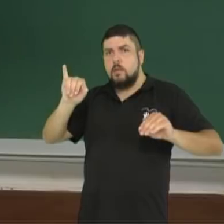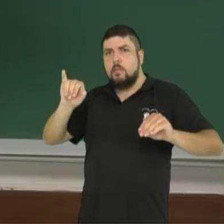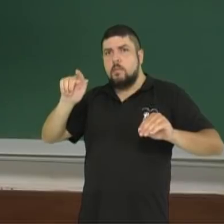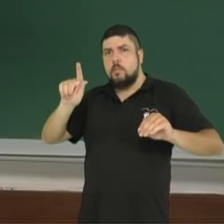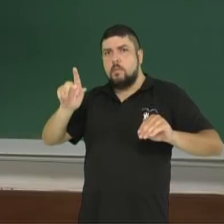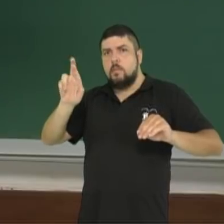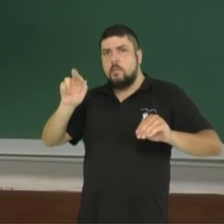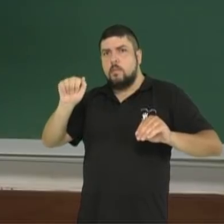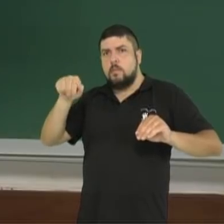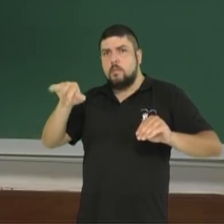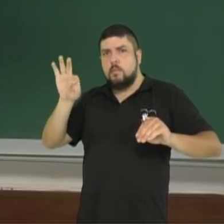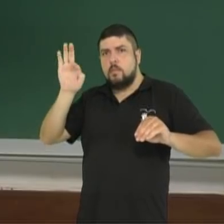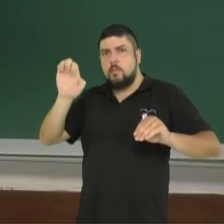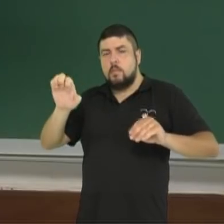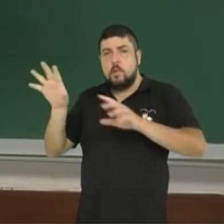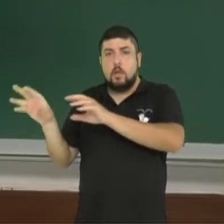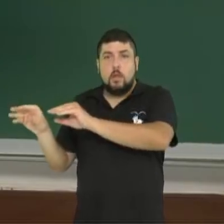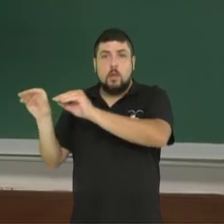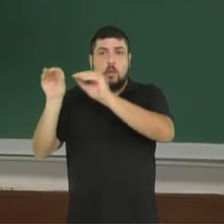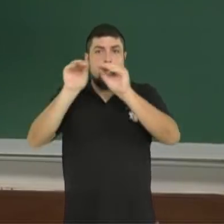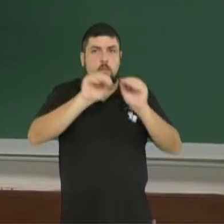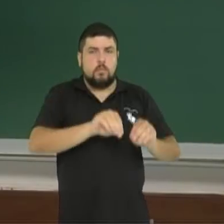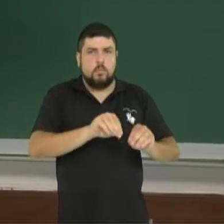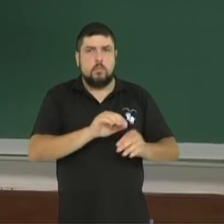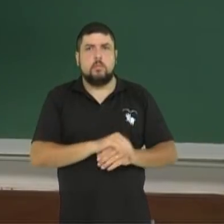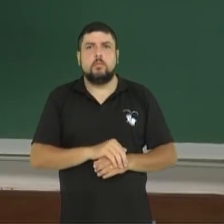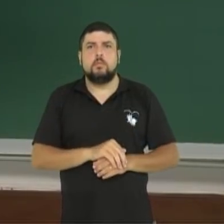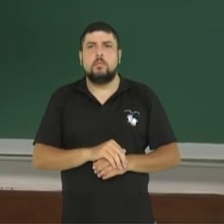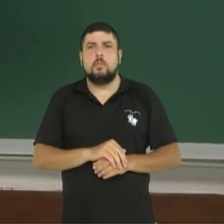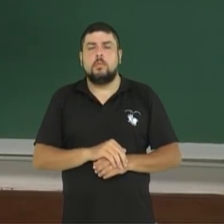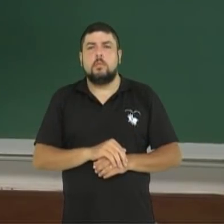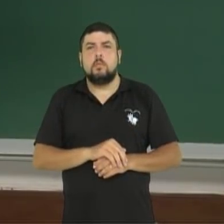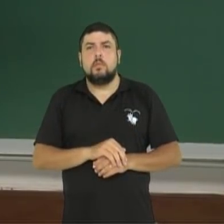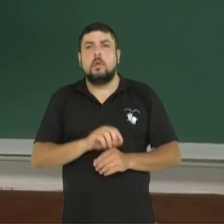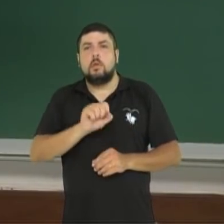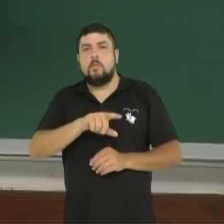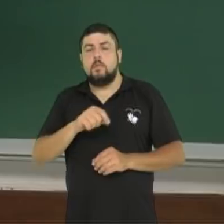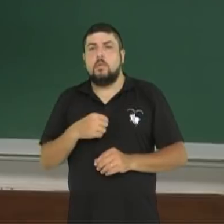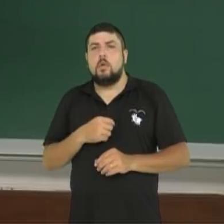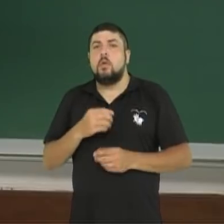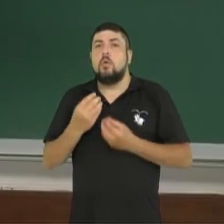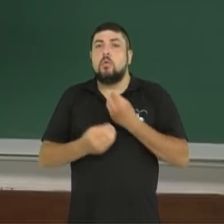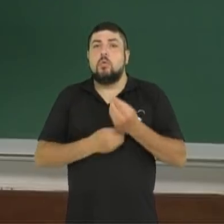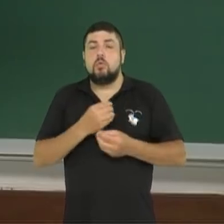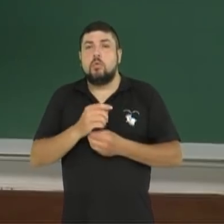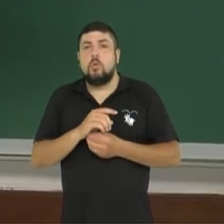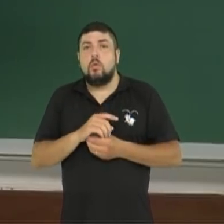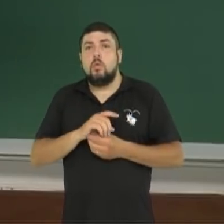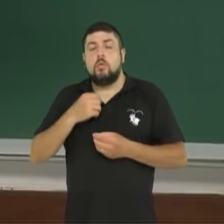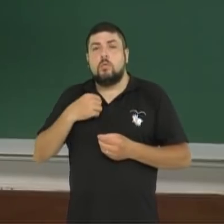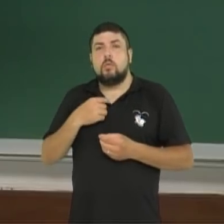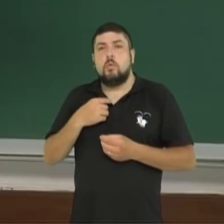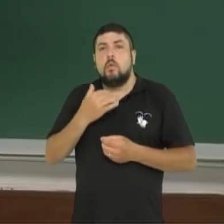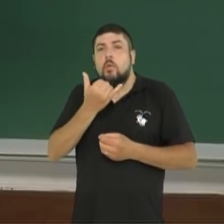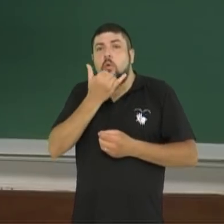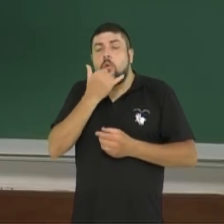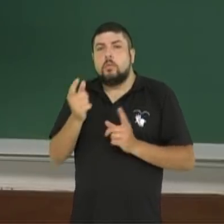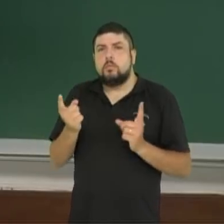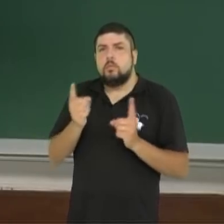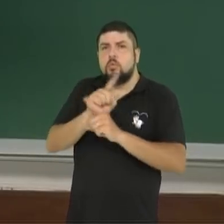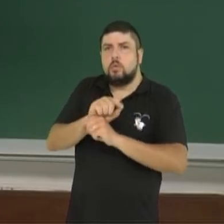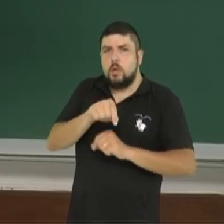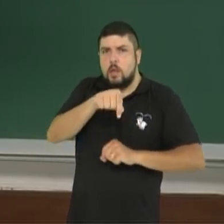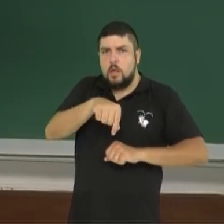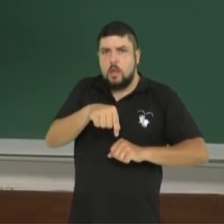Então, emigrante. Quando ela entra em outro país, imigrante, a gente usa o i na frente, né? Imigrante.